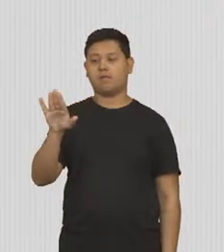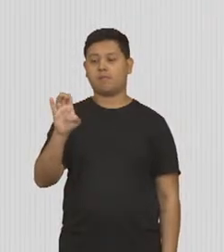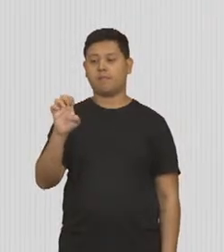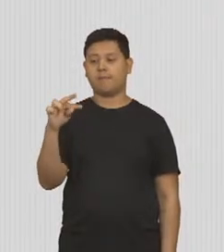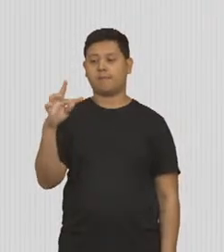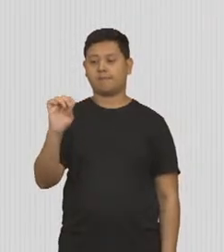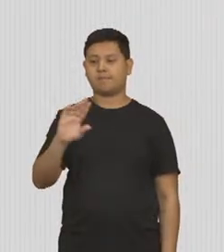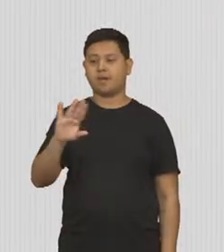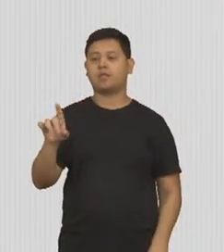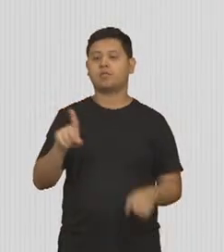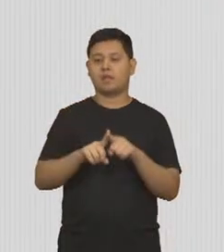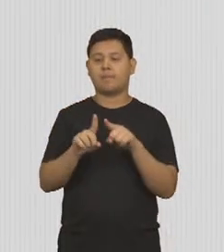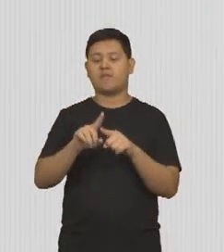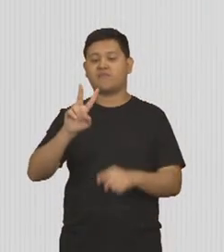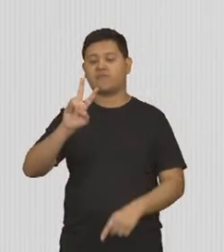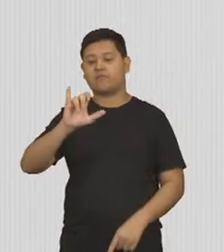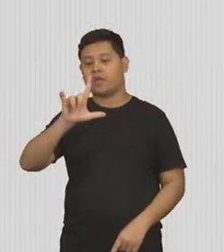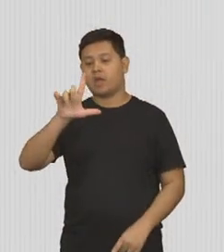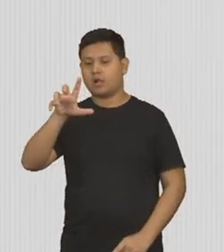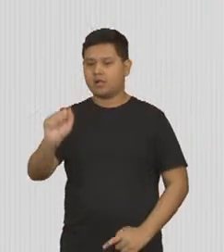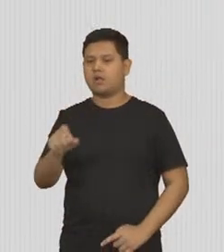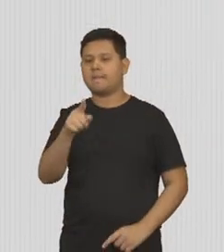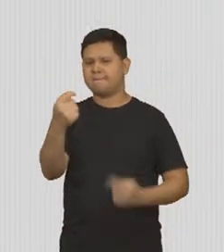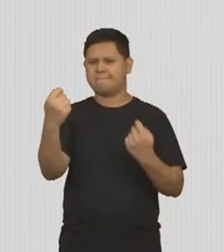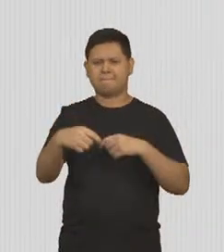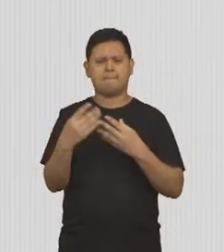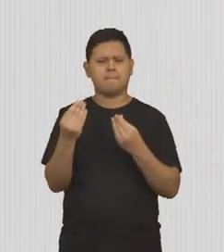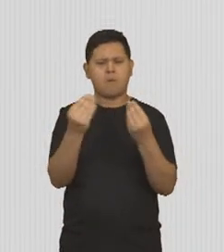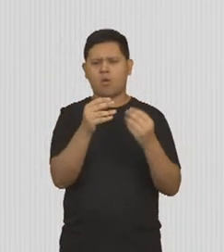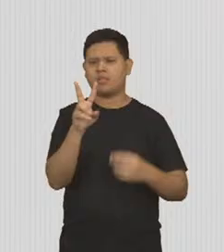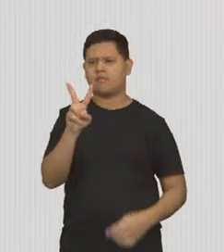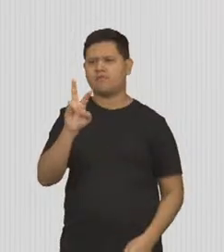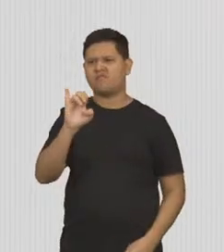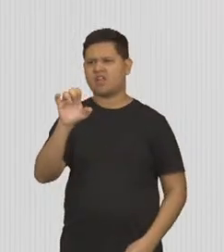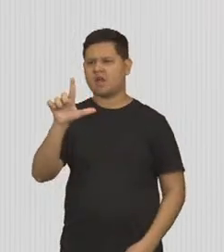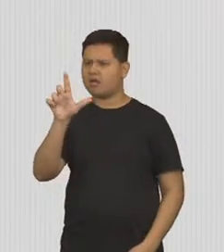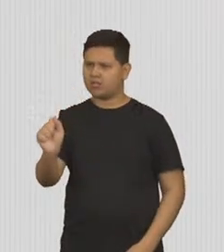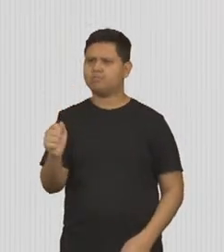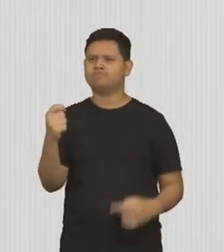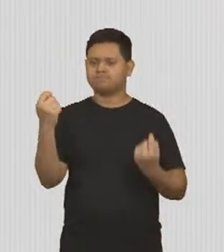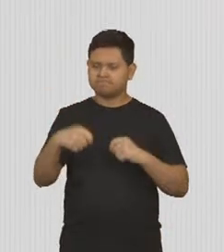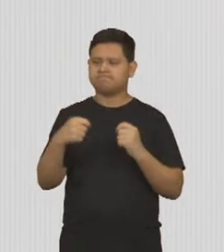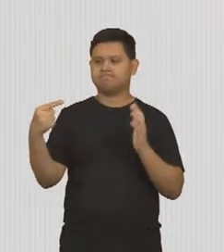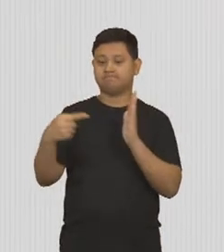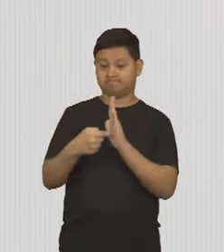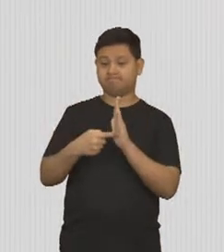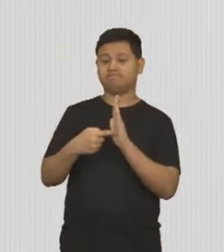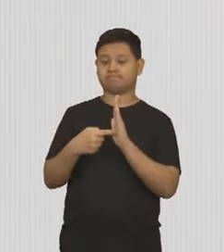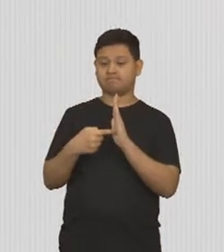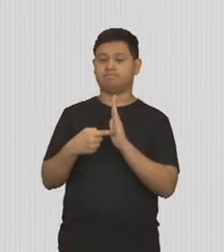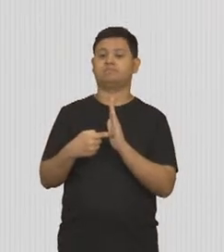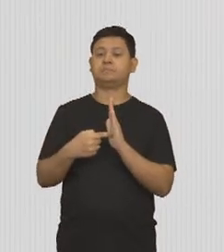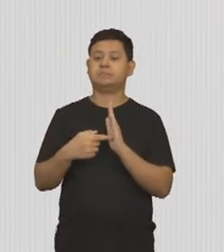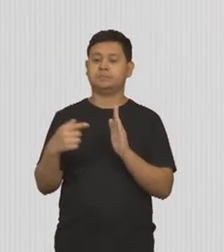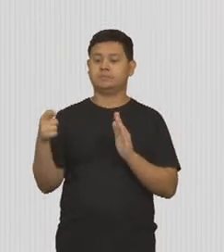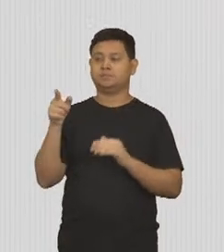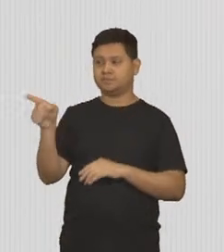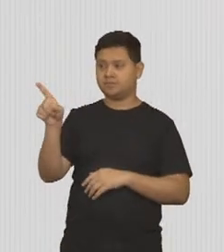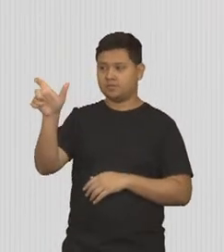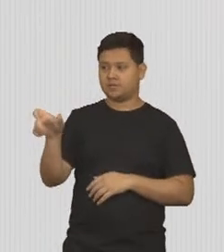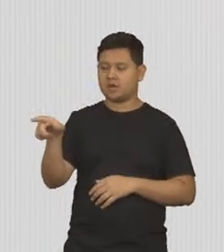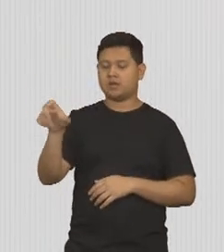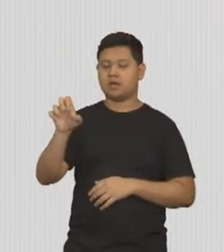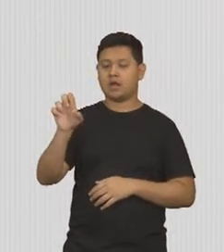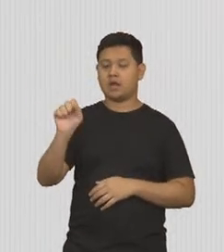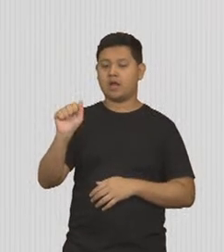também uma viela desse bairro. O Rio Comprido é um bairro com muitas vielas, e a gente também recebeu essa denúncia do seu Antônio, que é uma